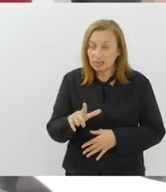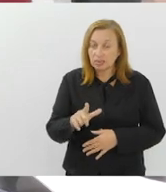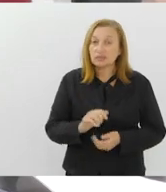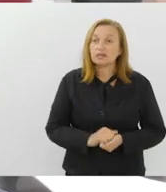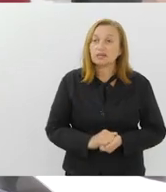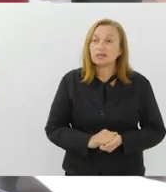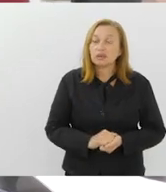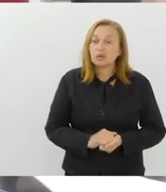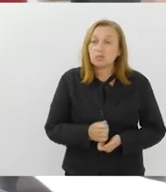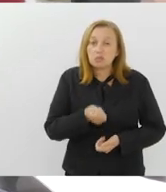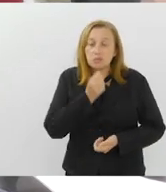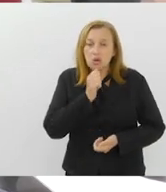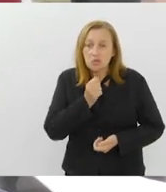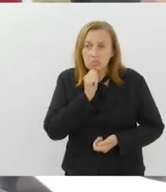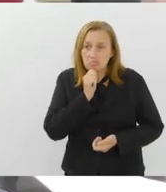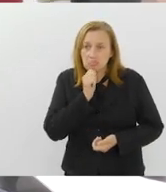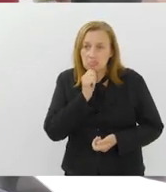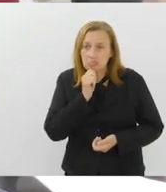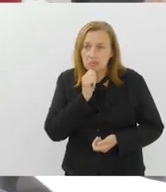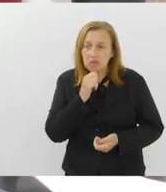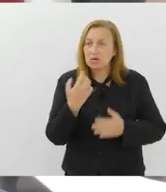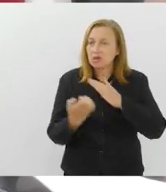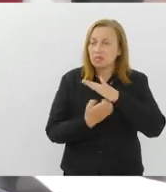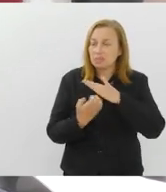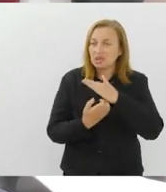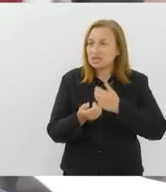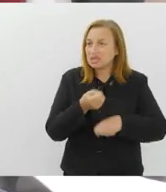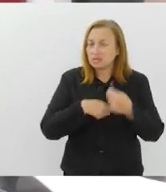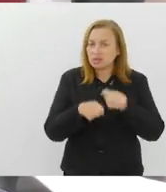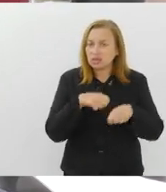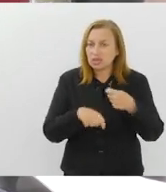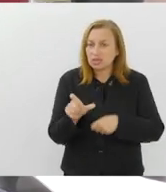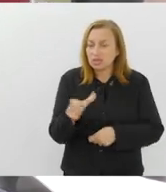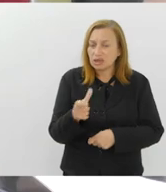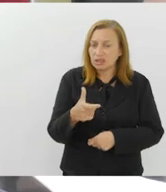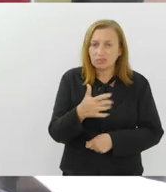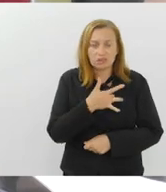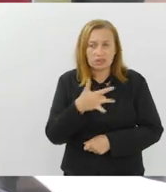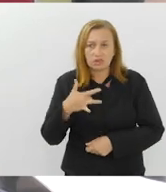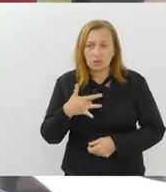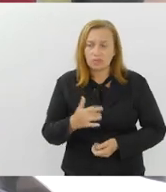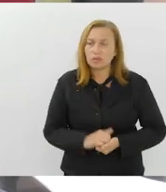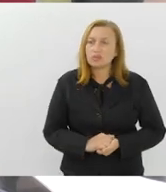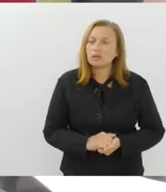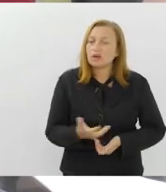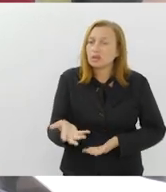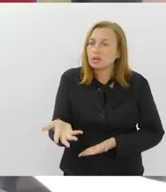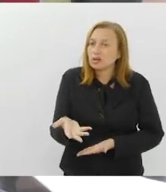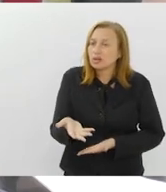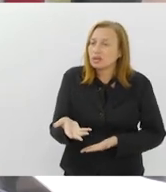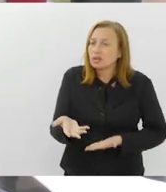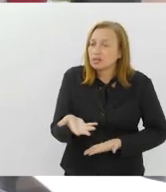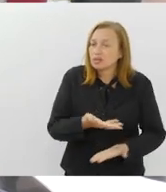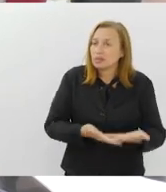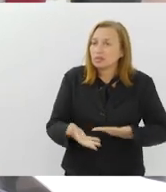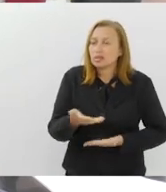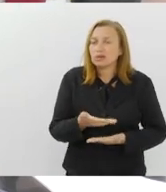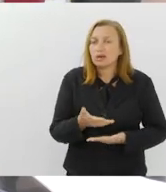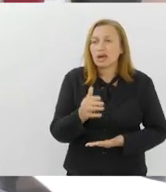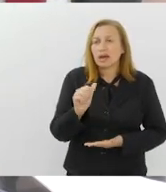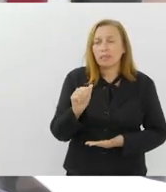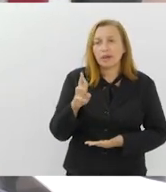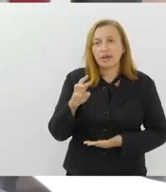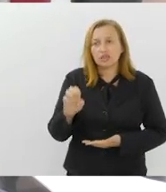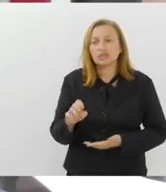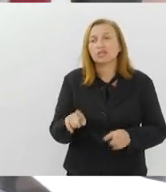por nenhuma operadora administrada, inserida, enfim, que é parceira da Abranges e da